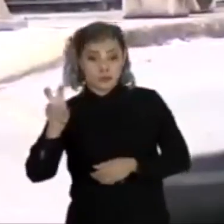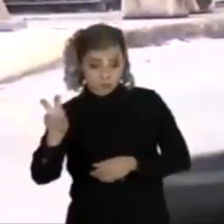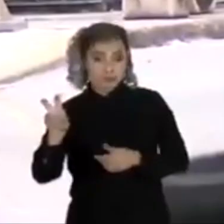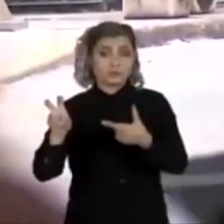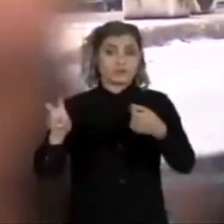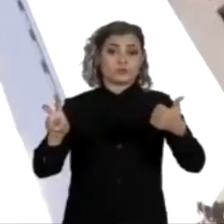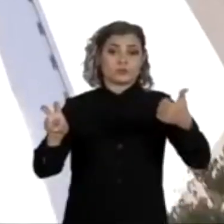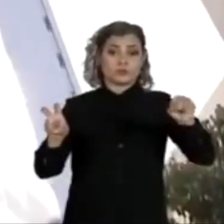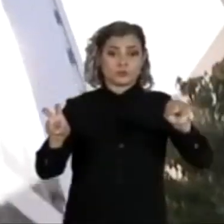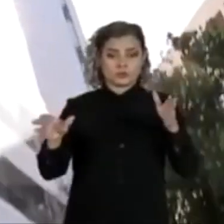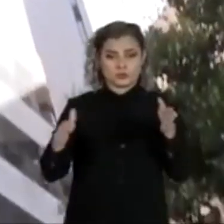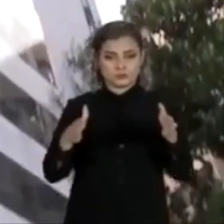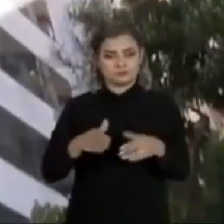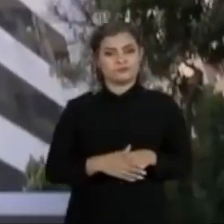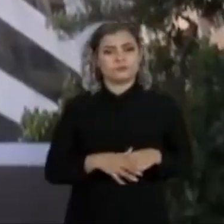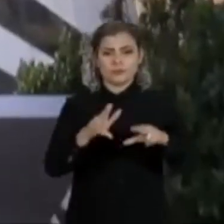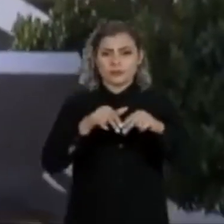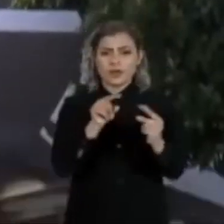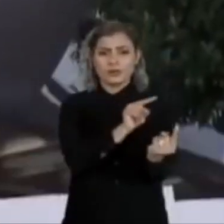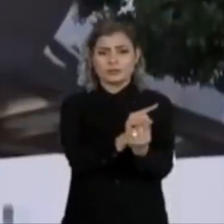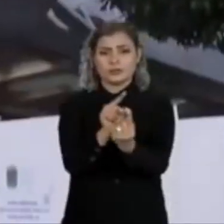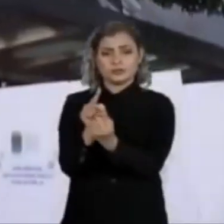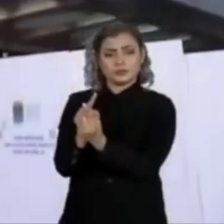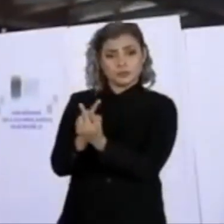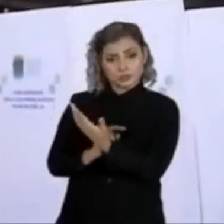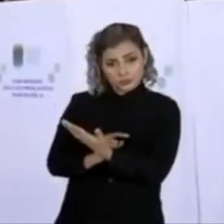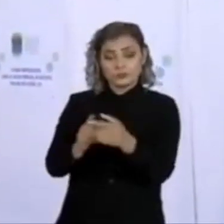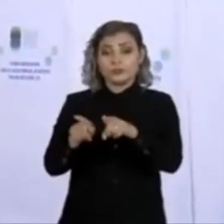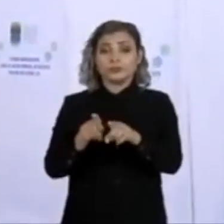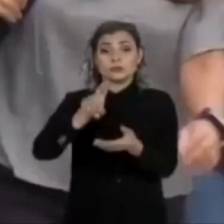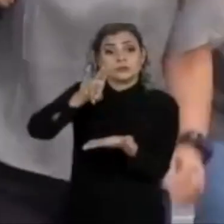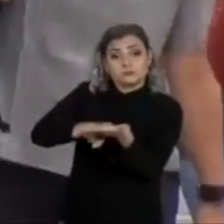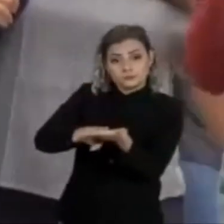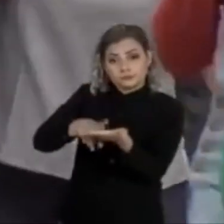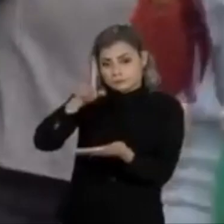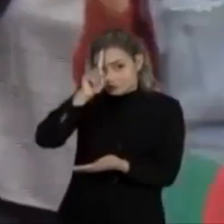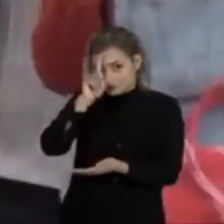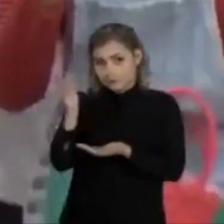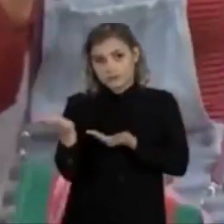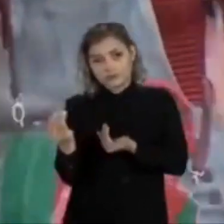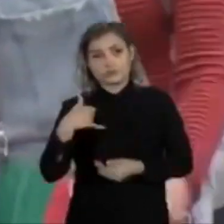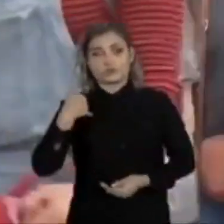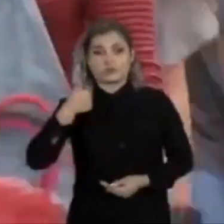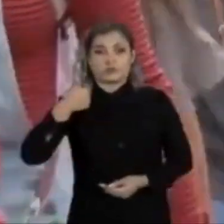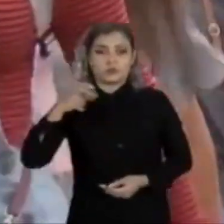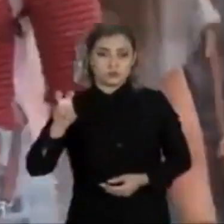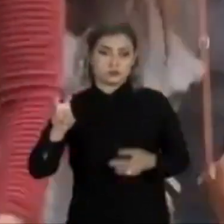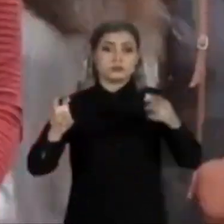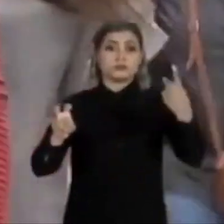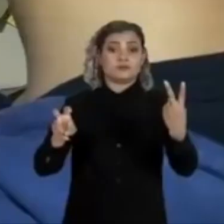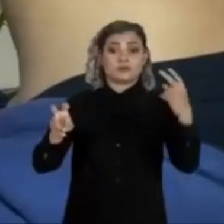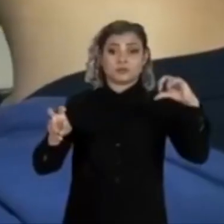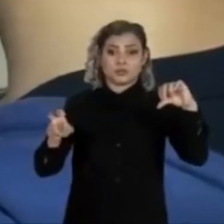2018 considerando atendimentos ambulatoriais e internações de jovens entre 15 e 29